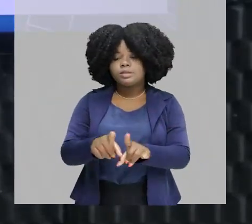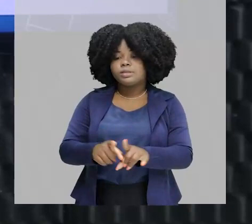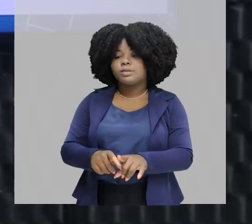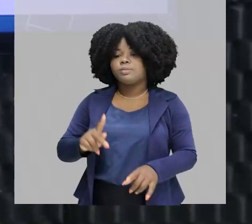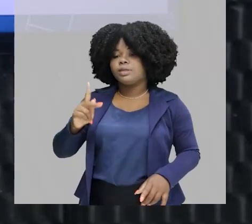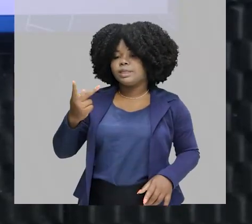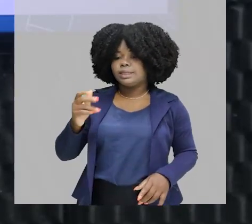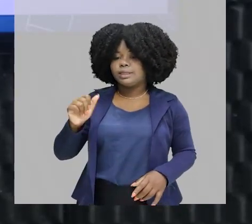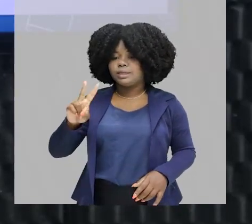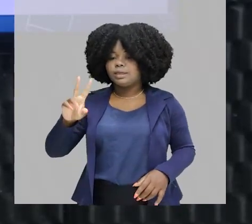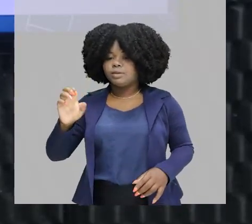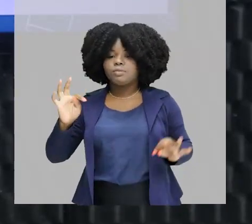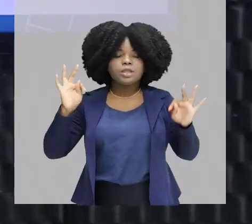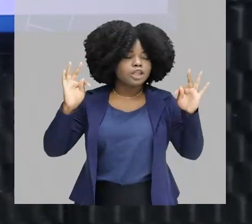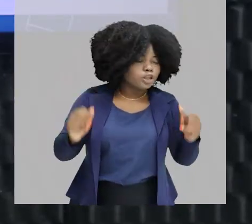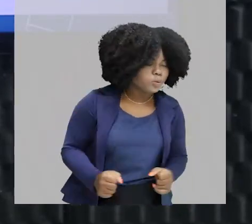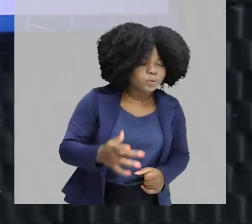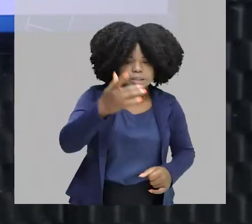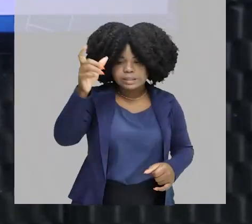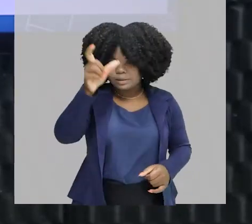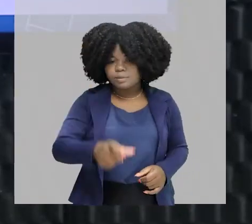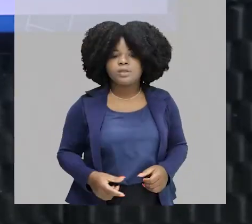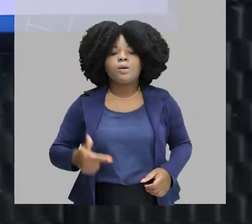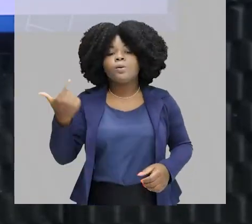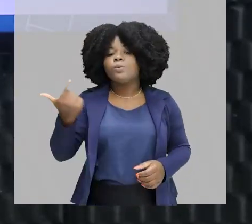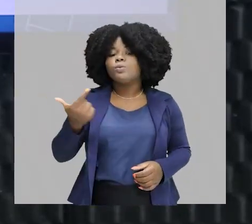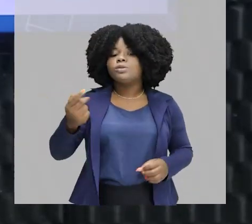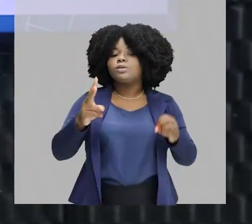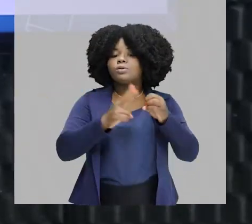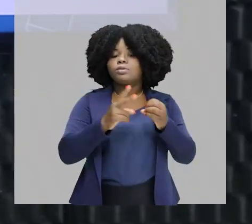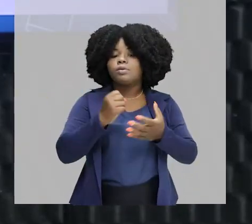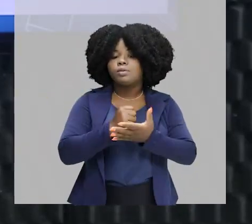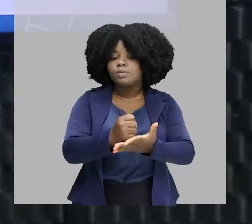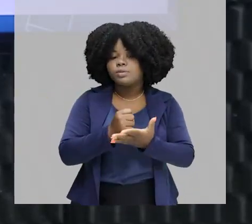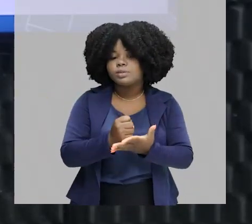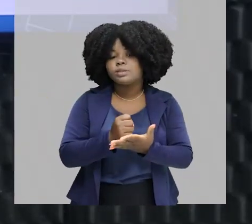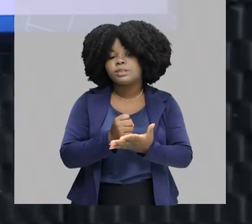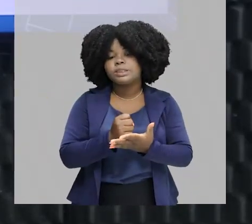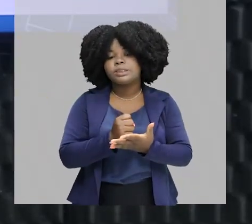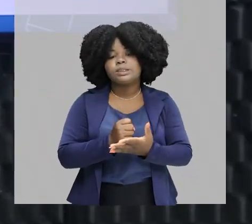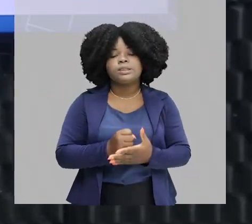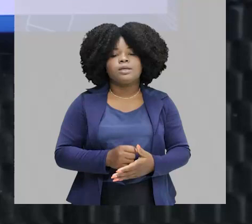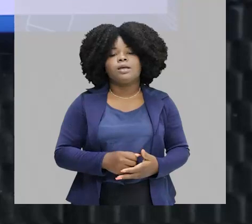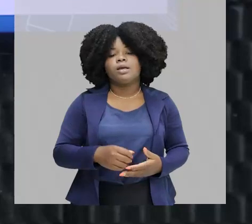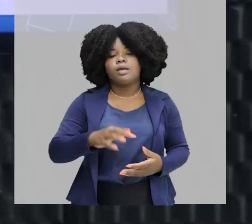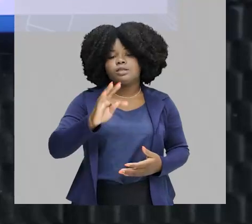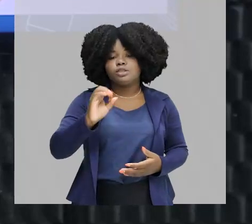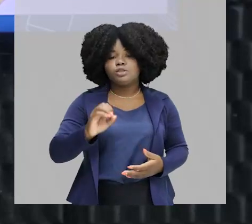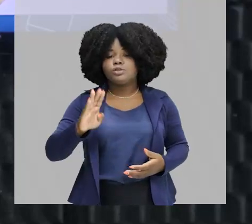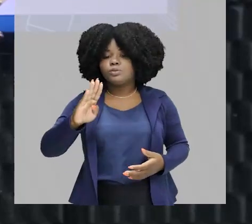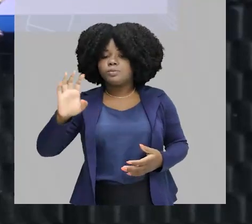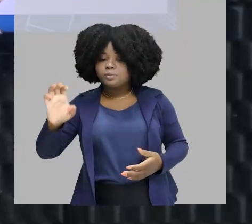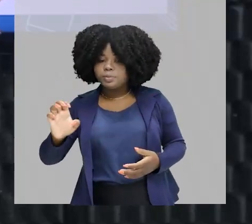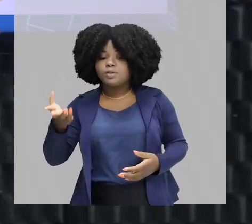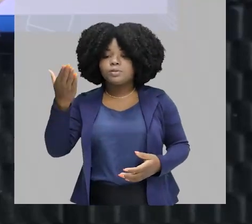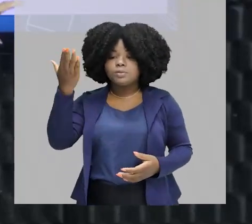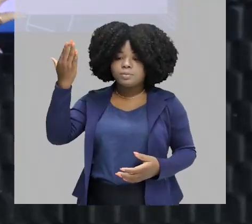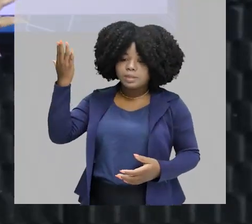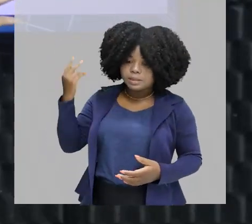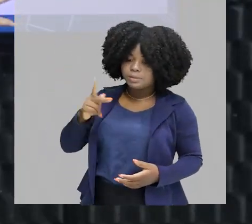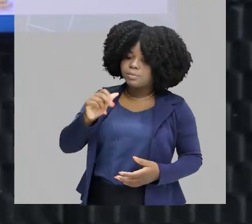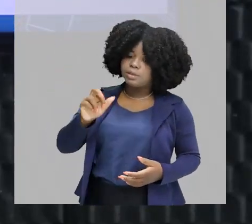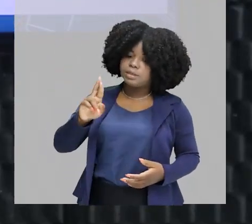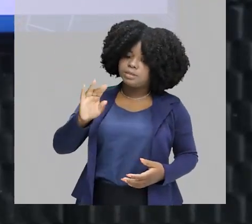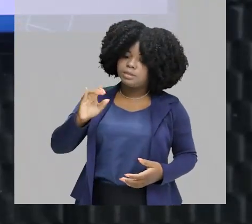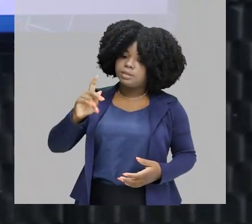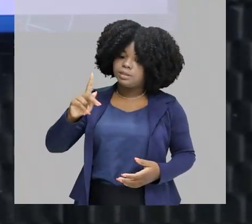as outras pessoas. O segundo verbo auxiliar é invariável. É o verbo to be no passado particípio, que